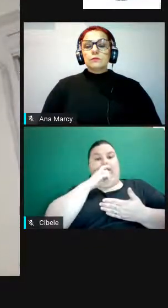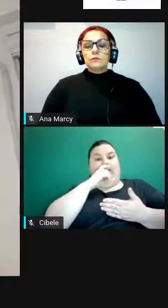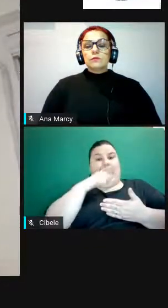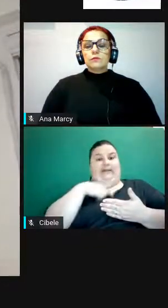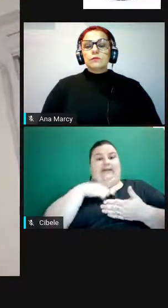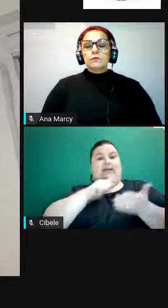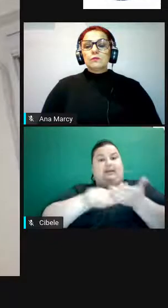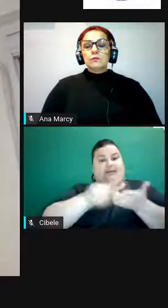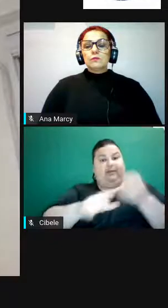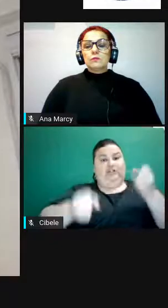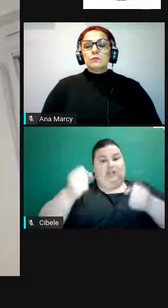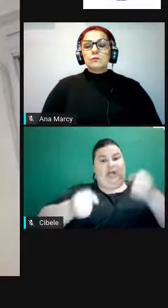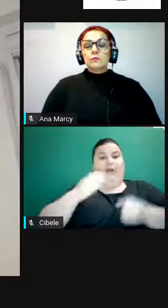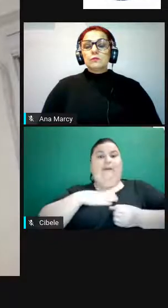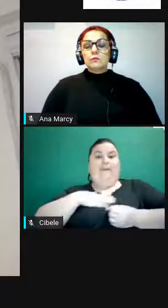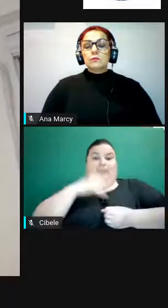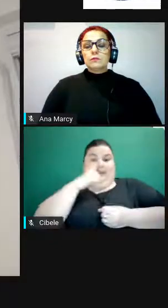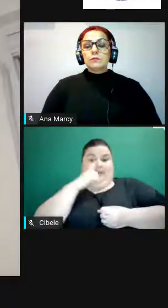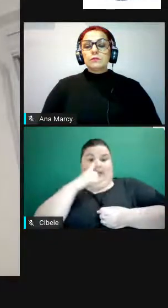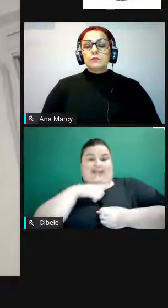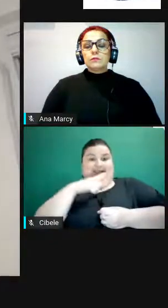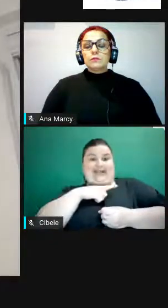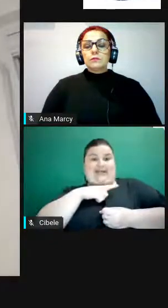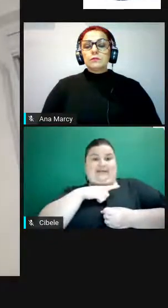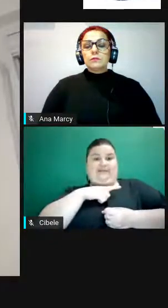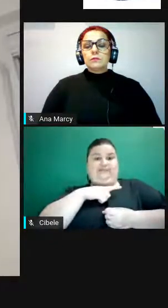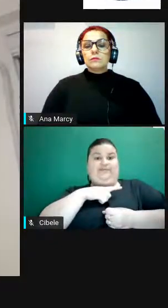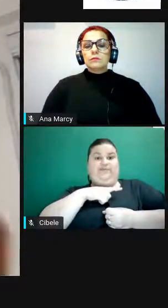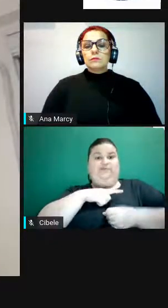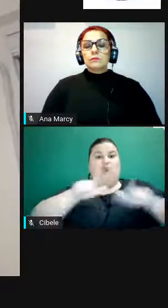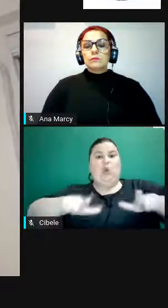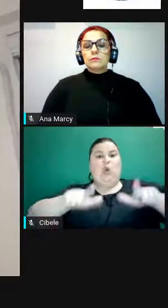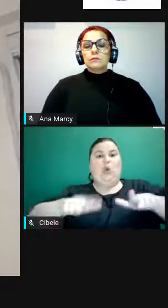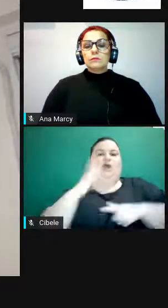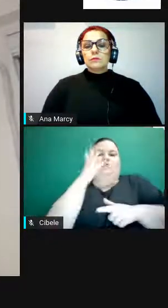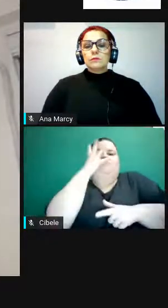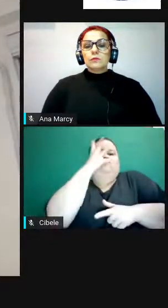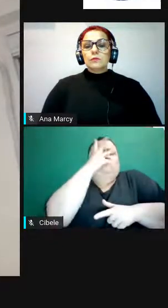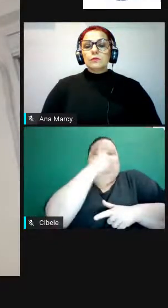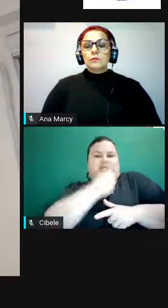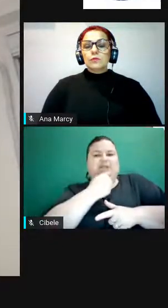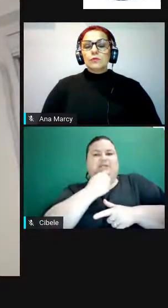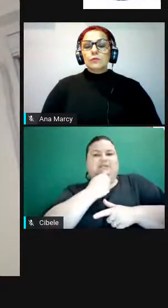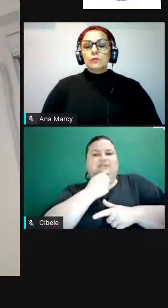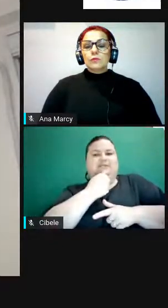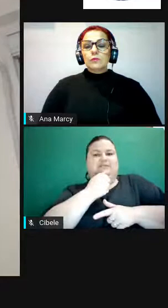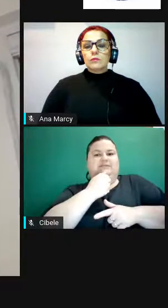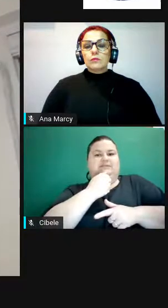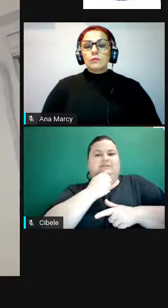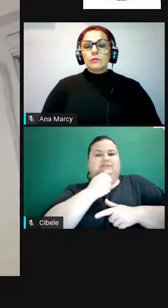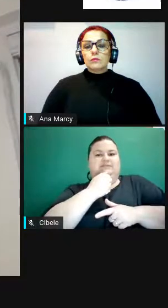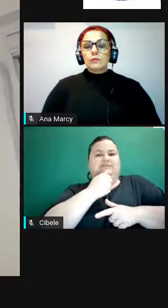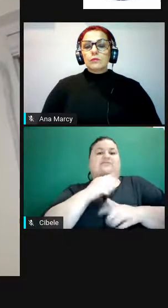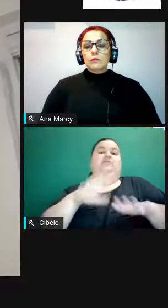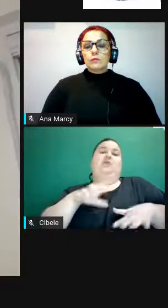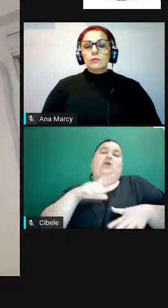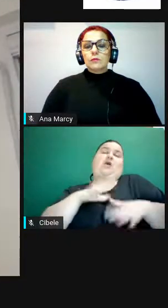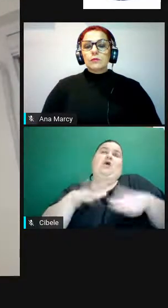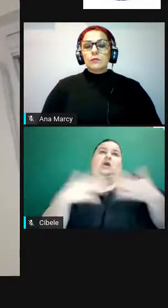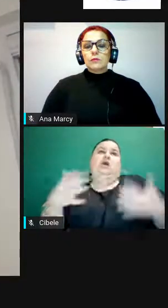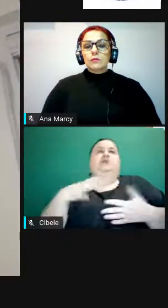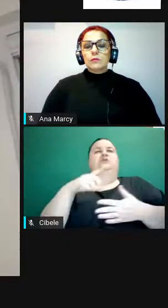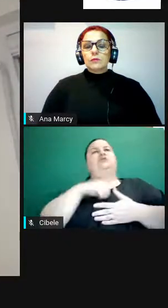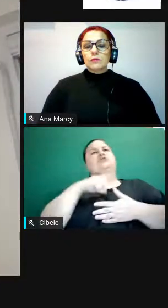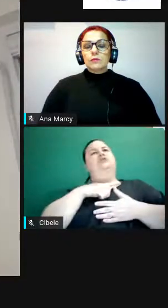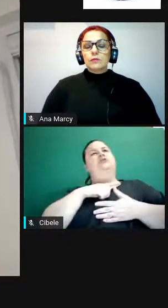então de Beleza então os dois são empreendedores então eu cresci nesse ambiente com estímulos empreendedores